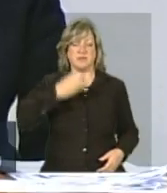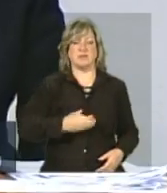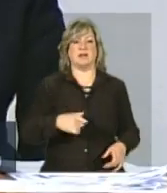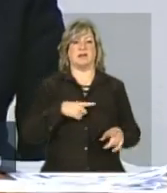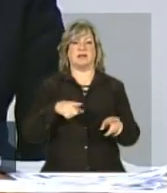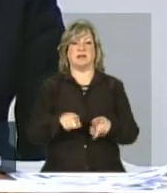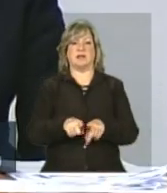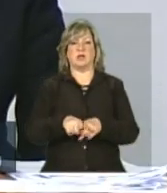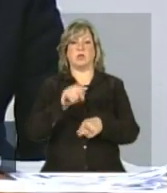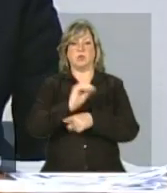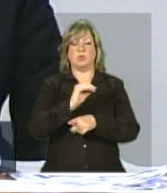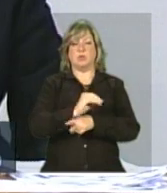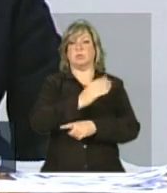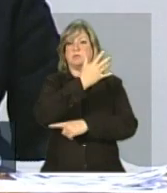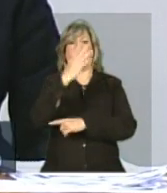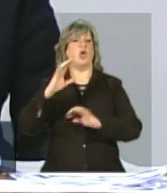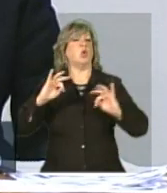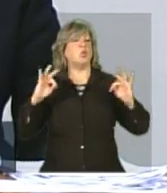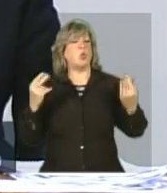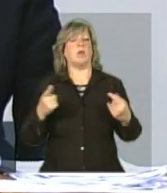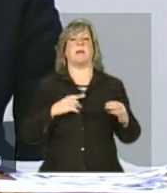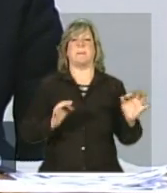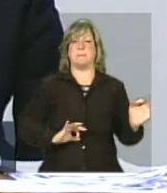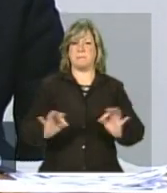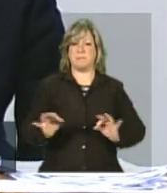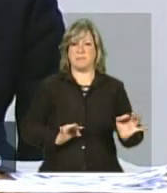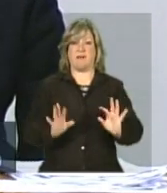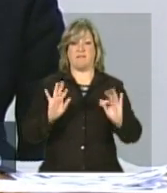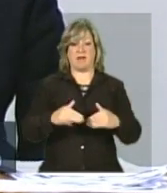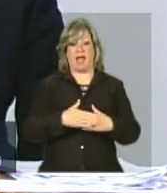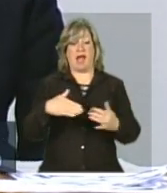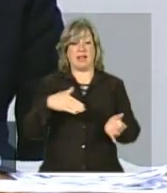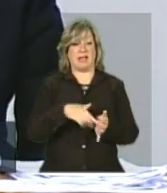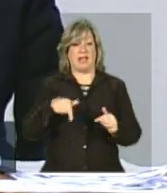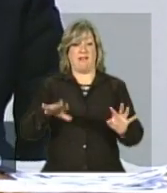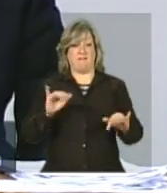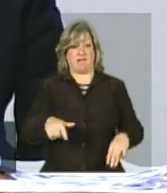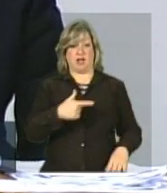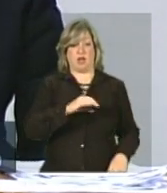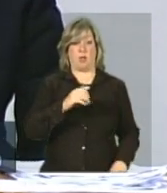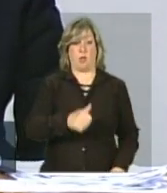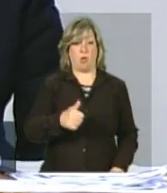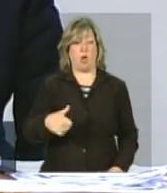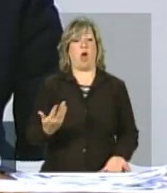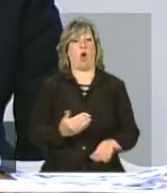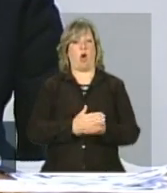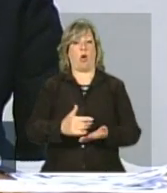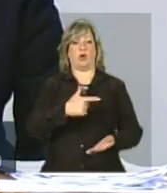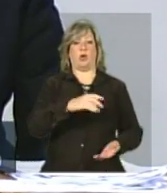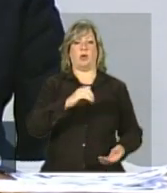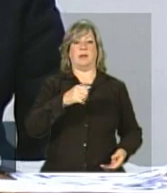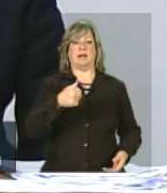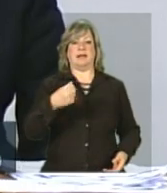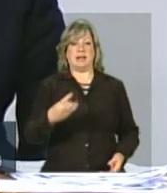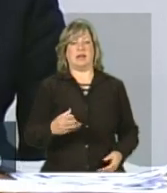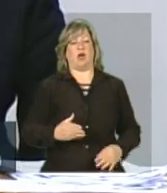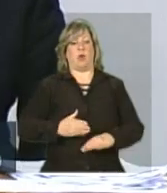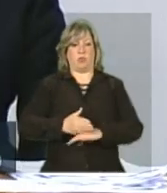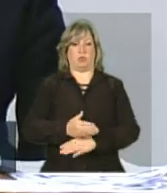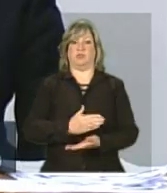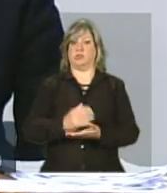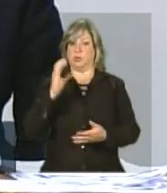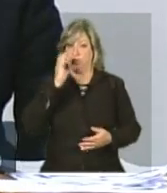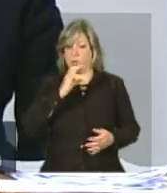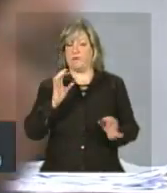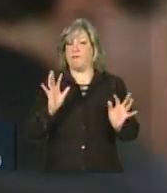sustentabilidade ambiental, tem todo o seu planejamento finalizado até o final desse ano. E, a partir de 2013, entramos na fase final de preparação da Copa,